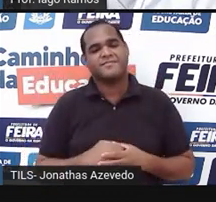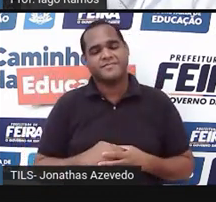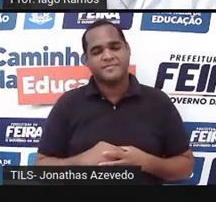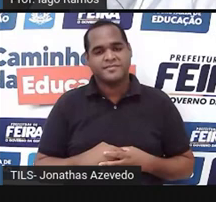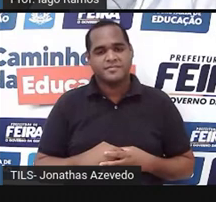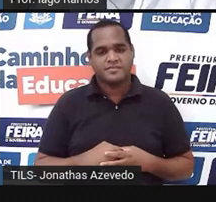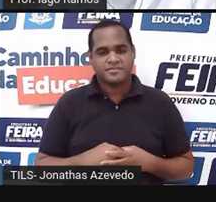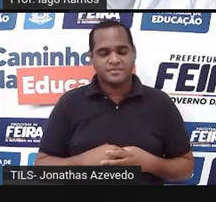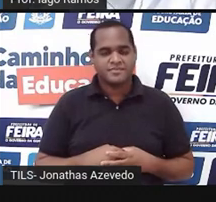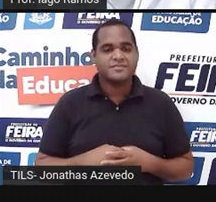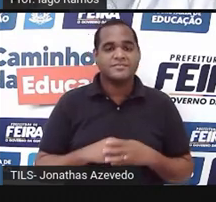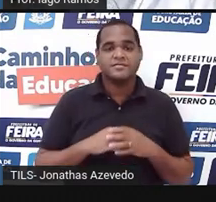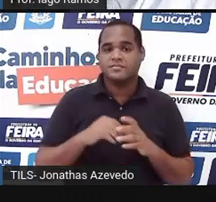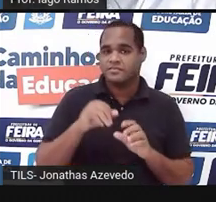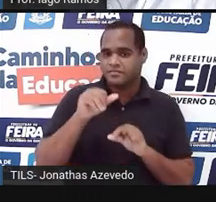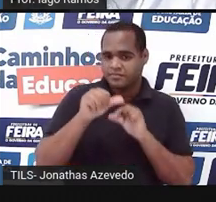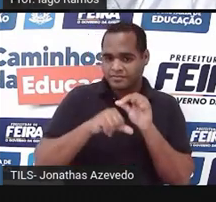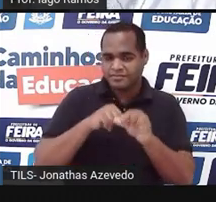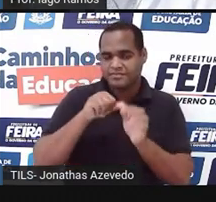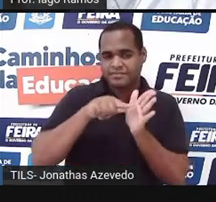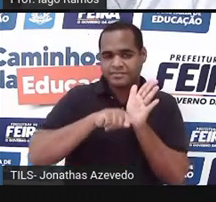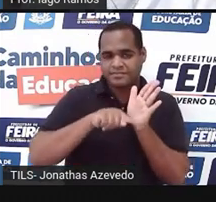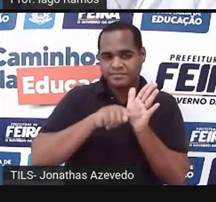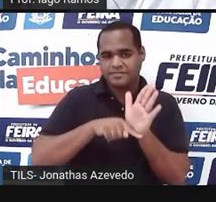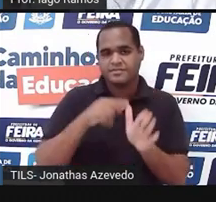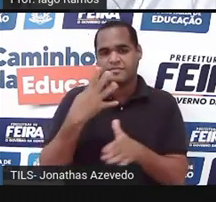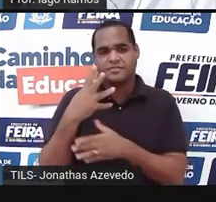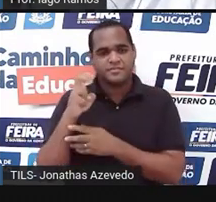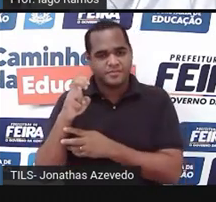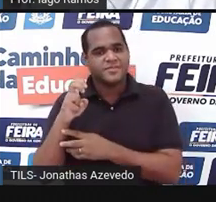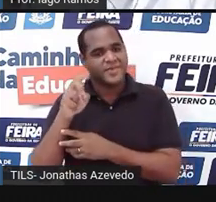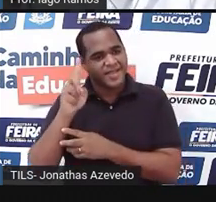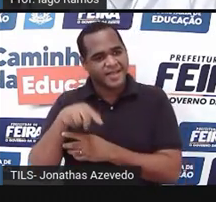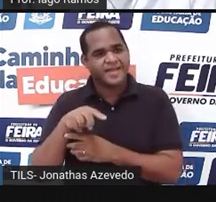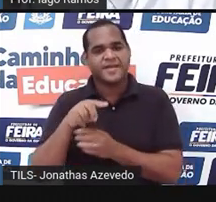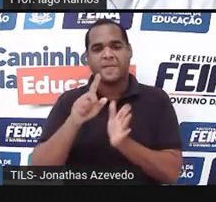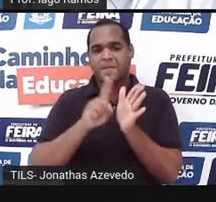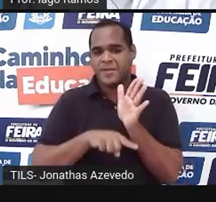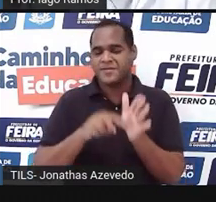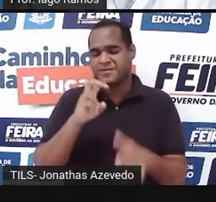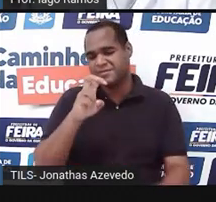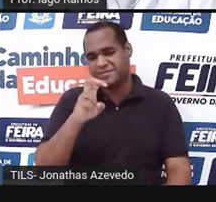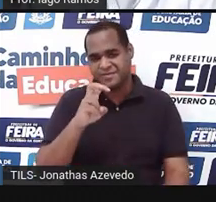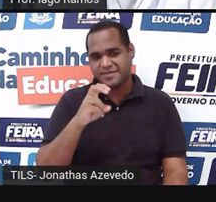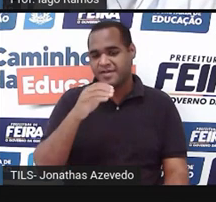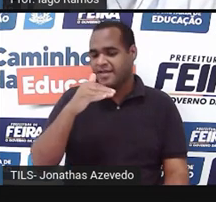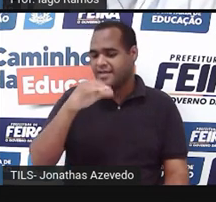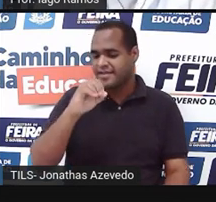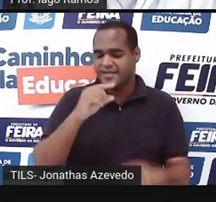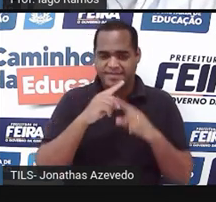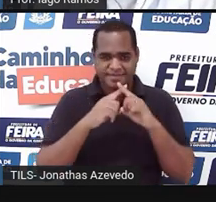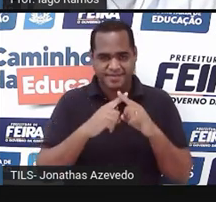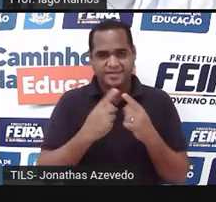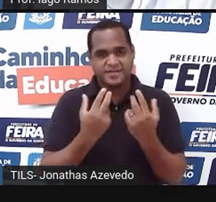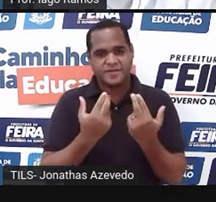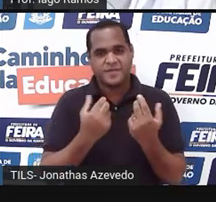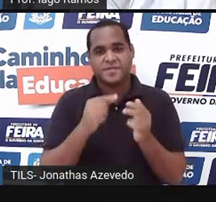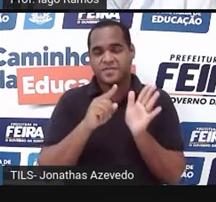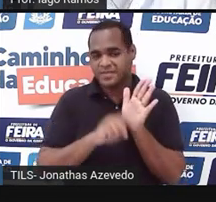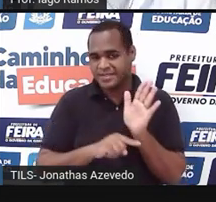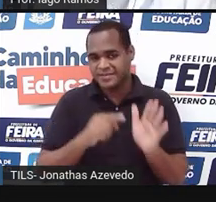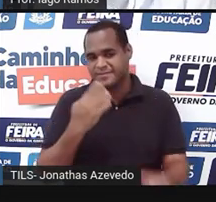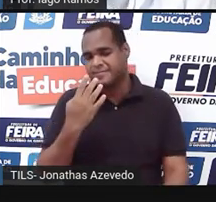Então já vai ser o menos 45 que tá lá com o menos cinco Ok então 10 x = -